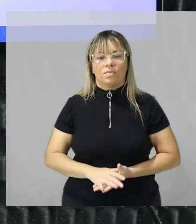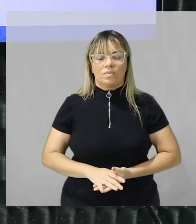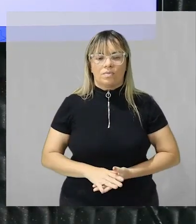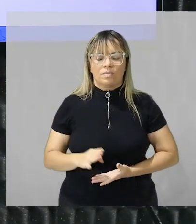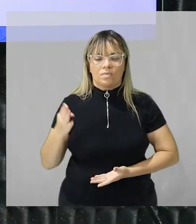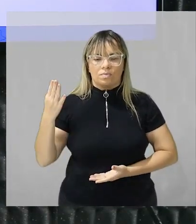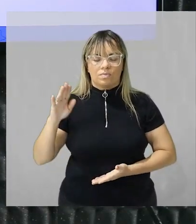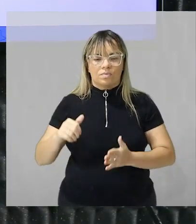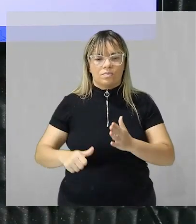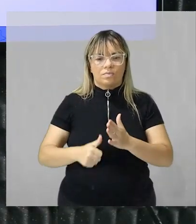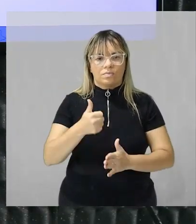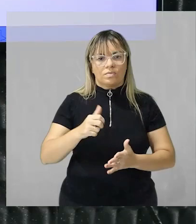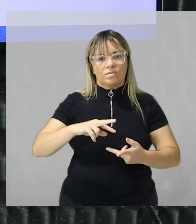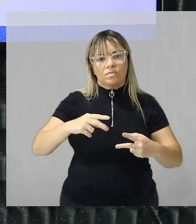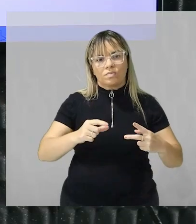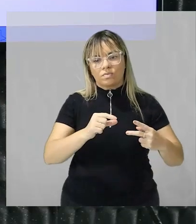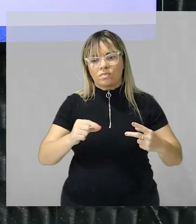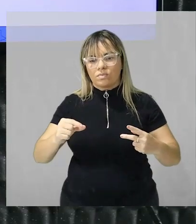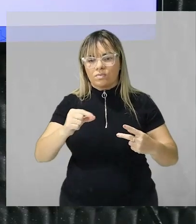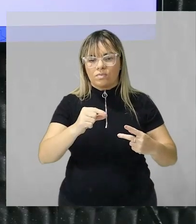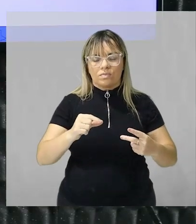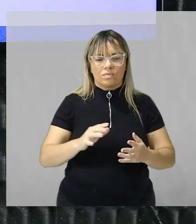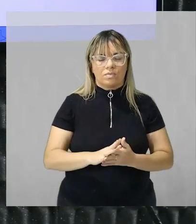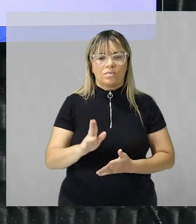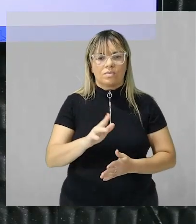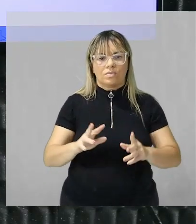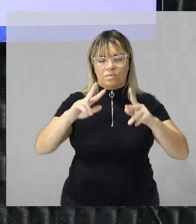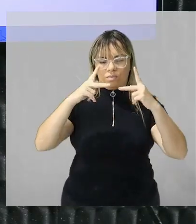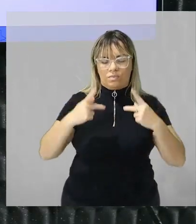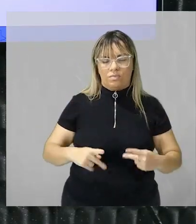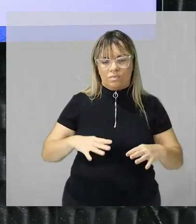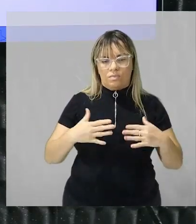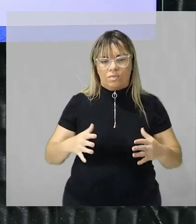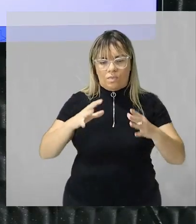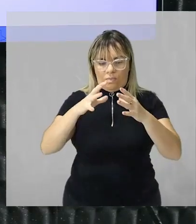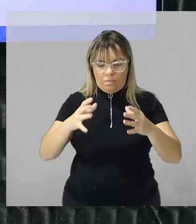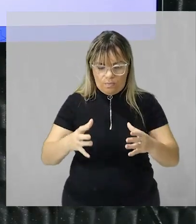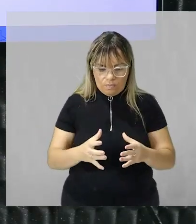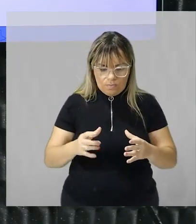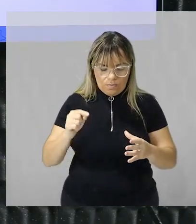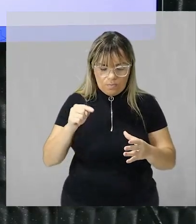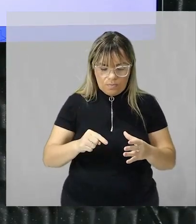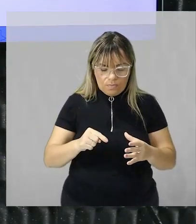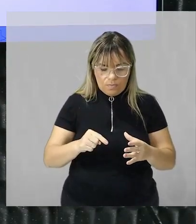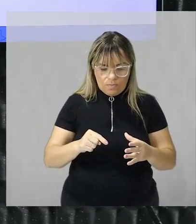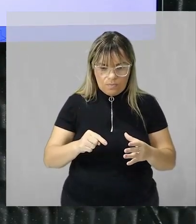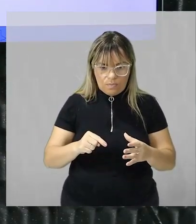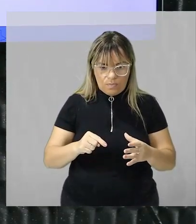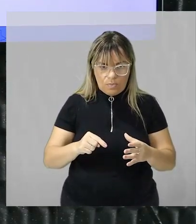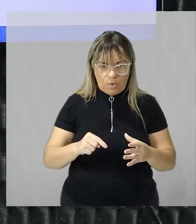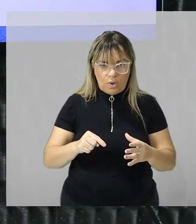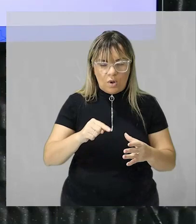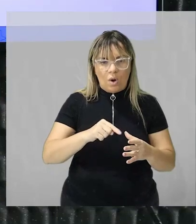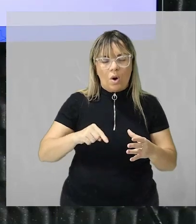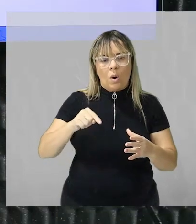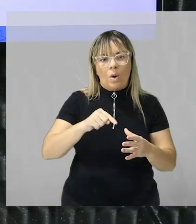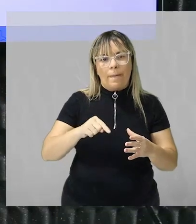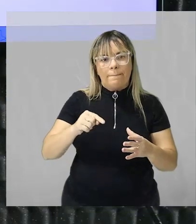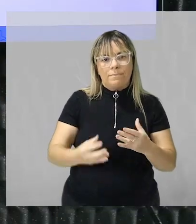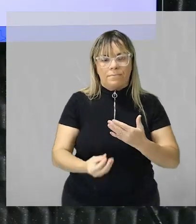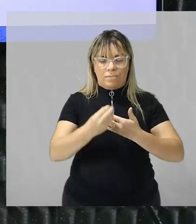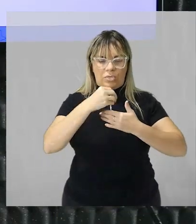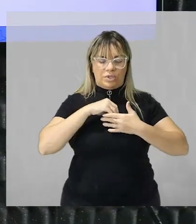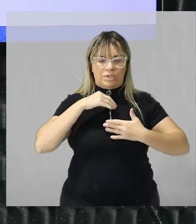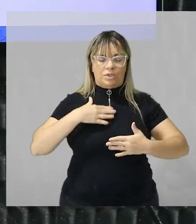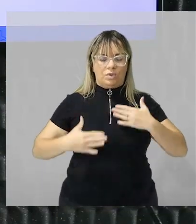bactérias. Então, a partir do momento que você inocula uma bactéria genes humanos, principalmente o gene responsável